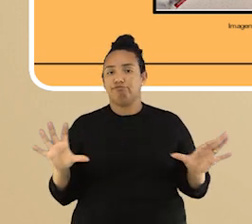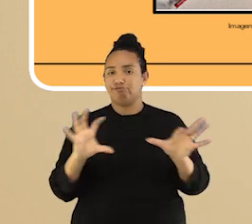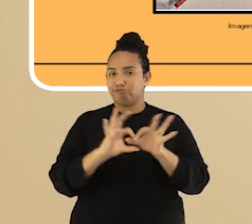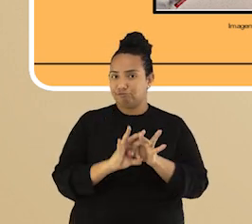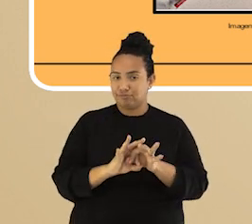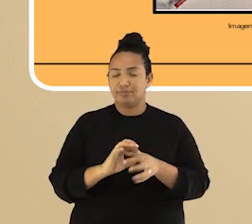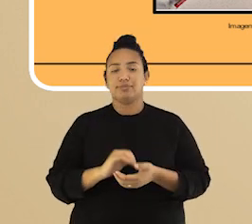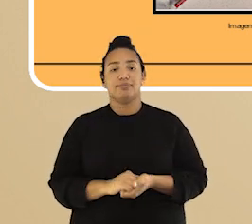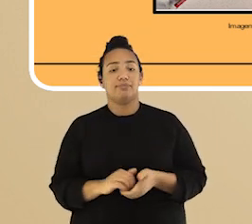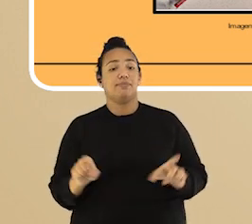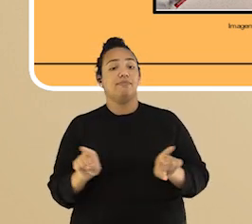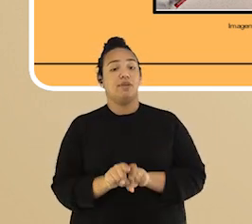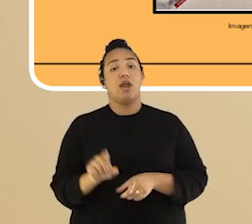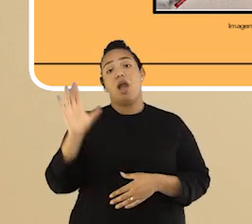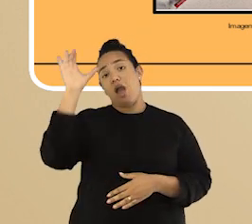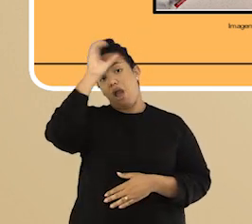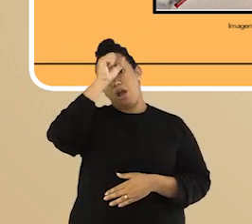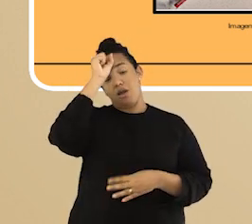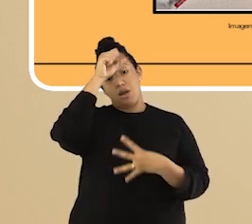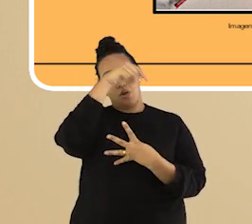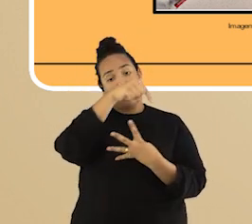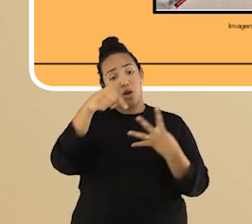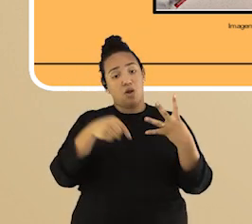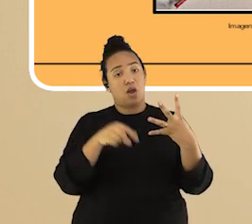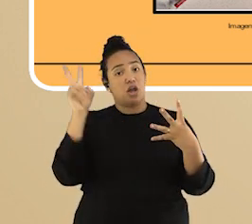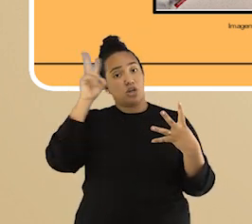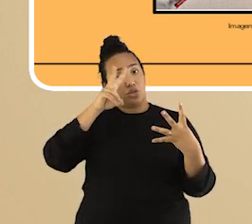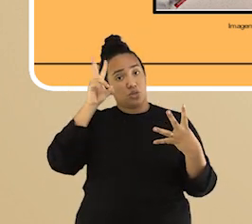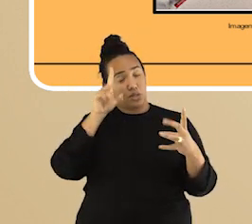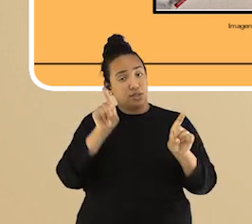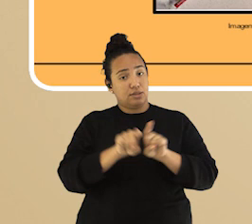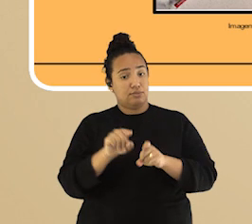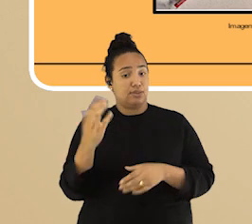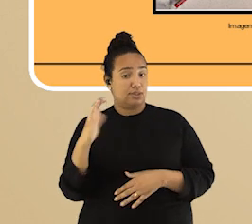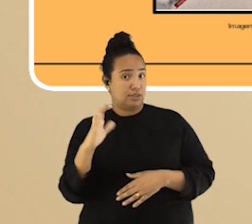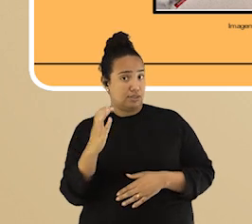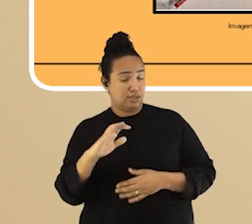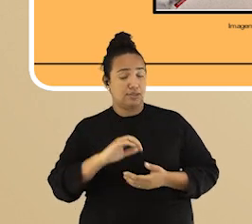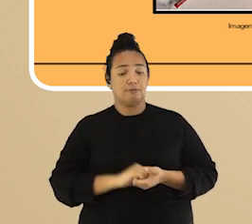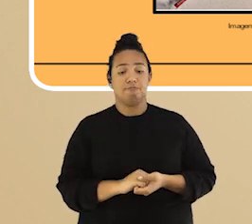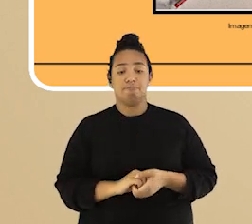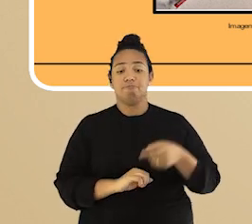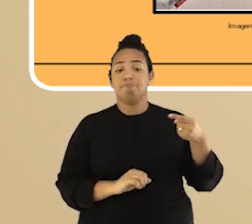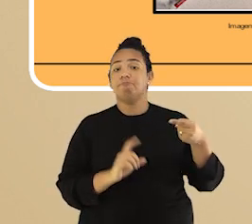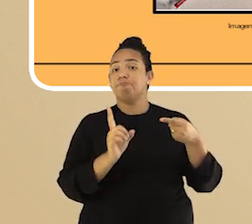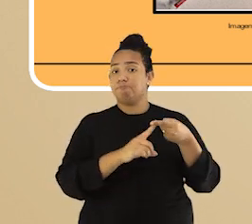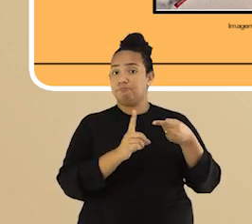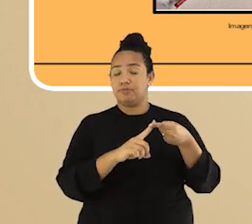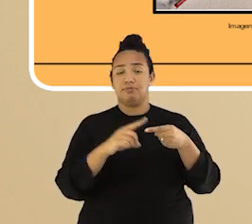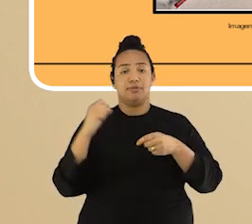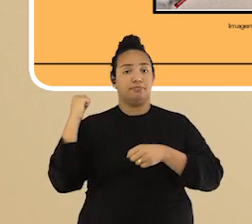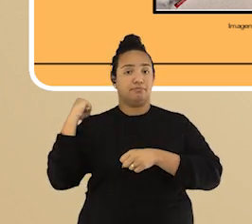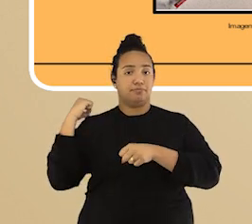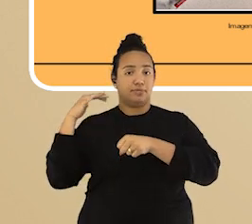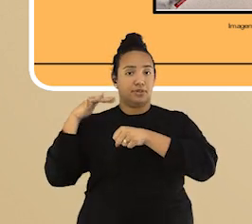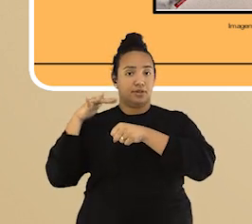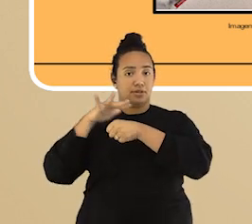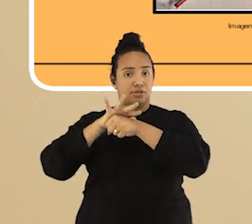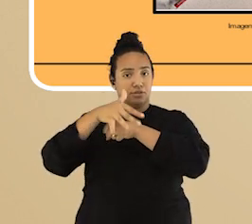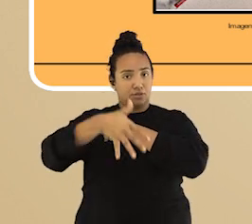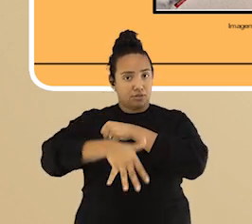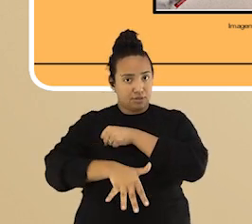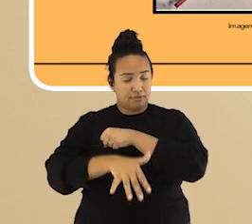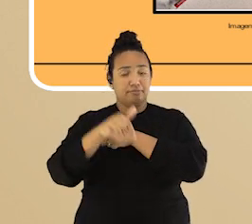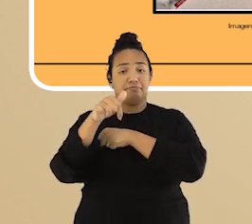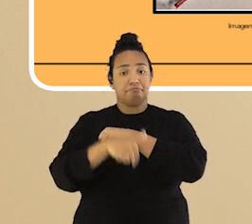Vimos 4 momentos da história e da ciência. O primeiro foi a pré-história, onde os